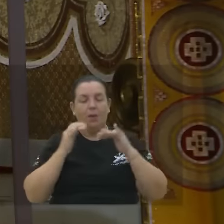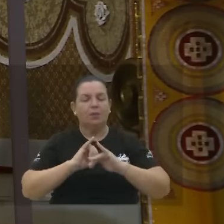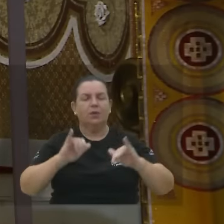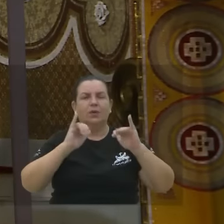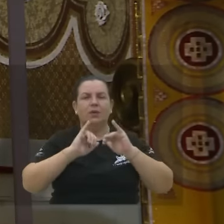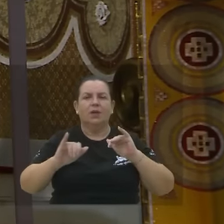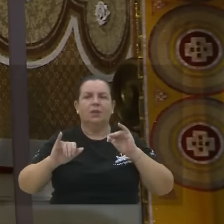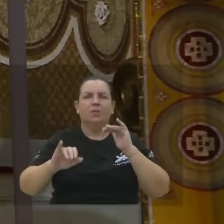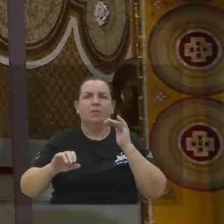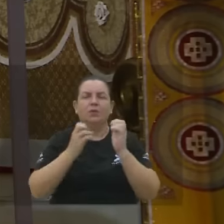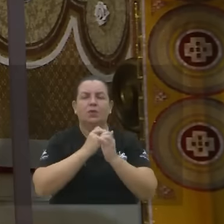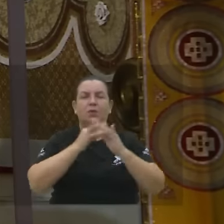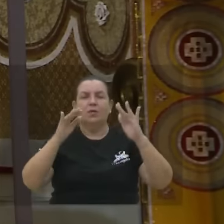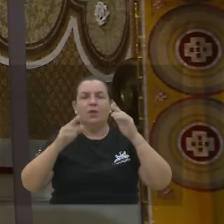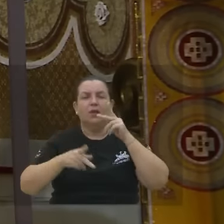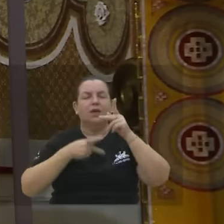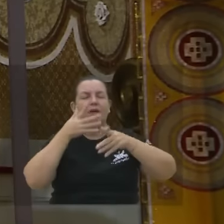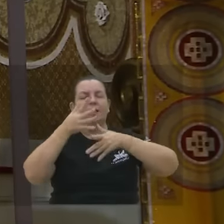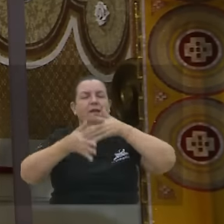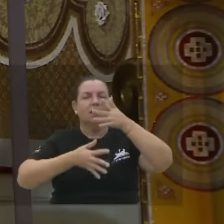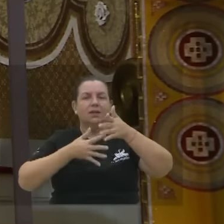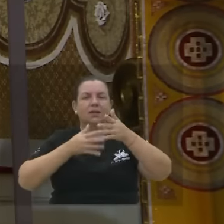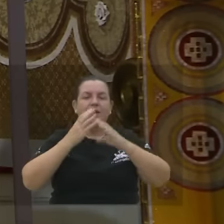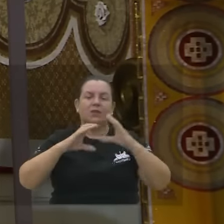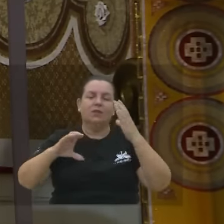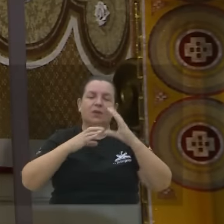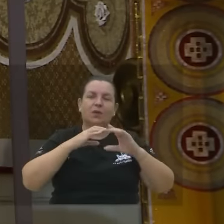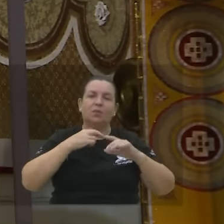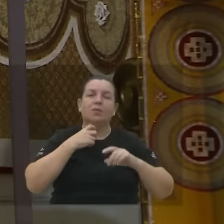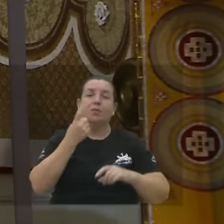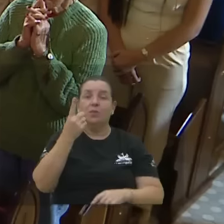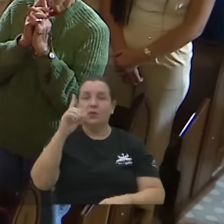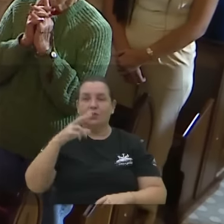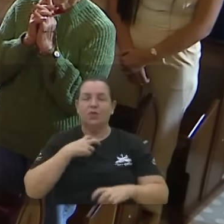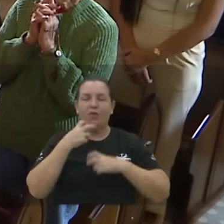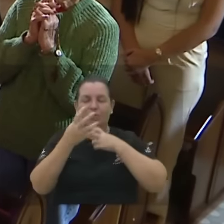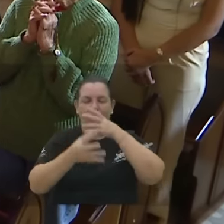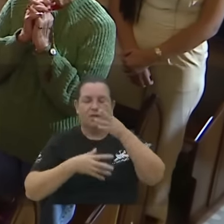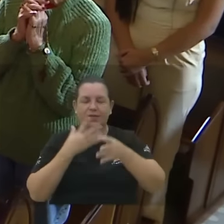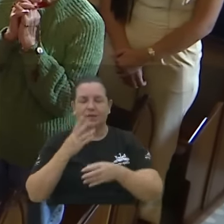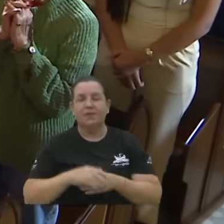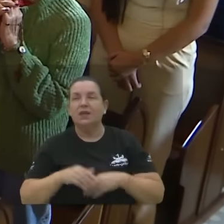o hino de vossa glória, cantando a uma só voz.